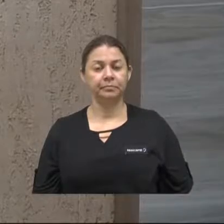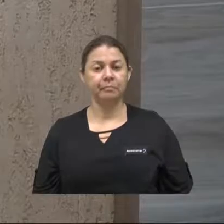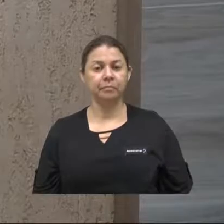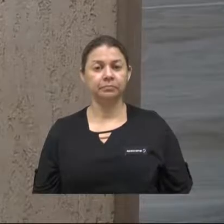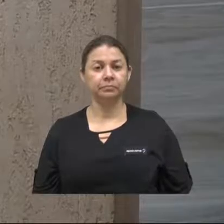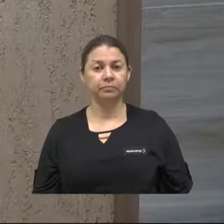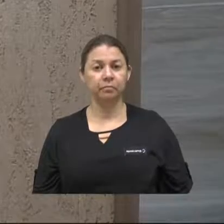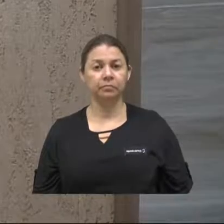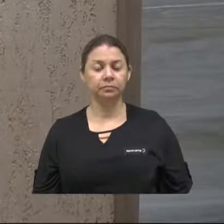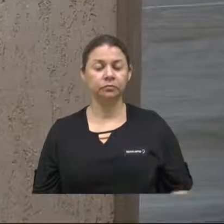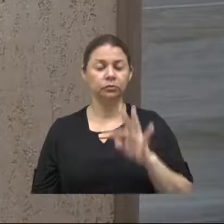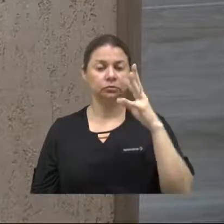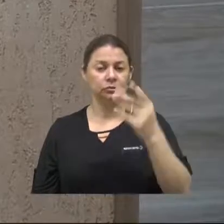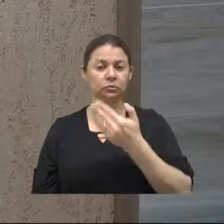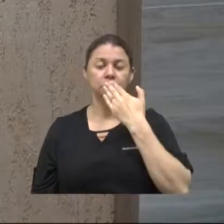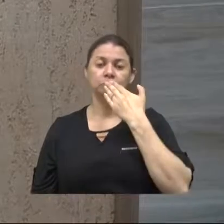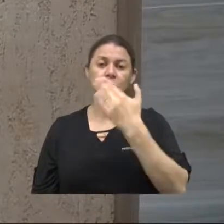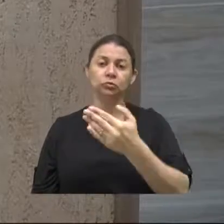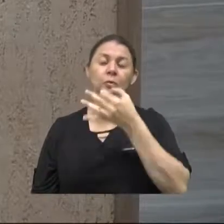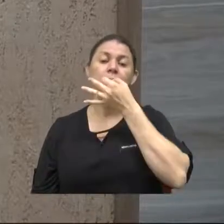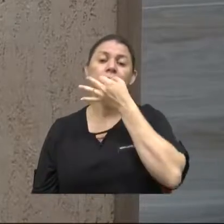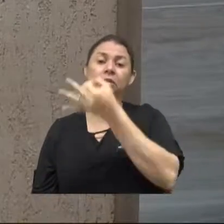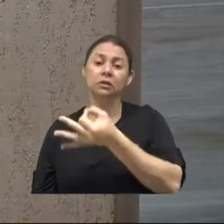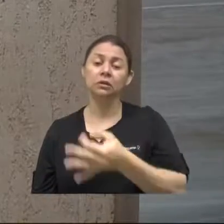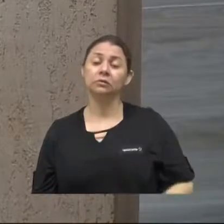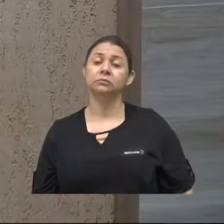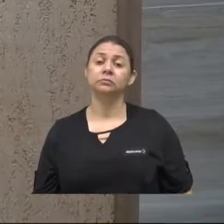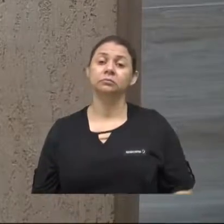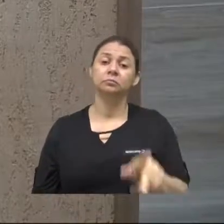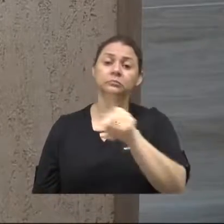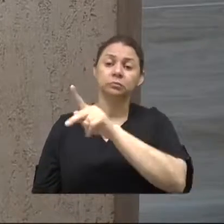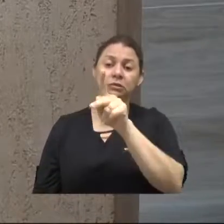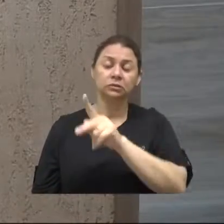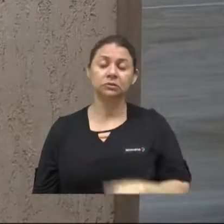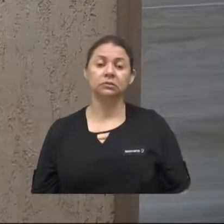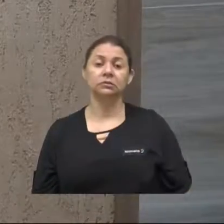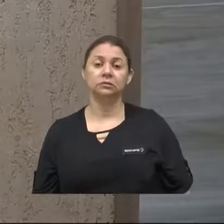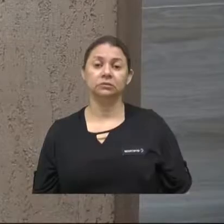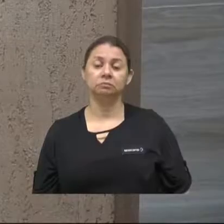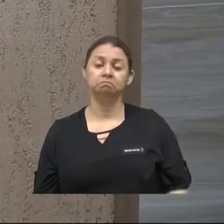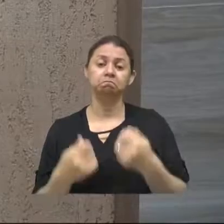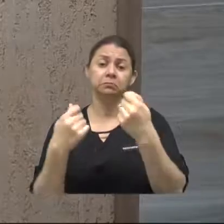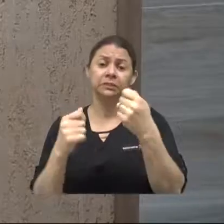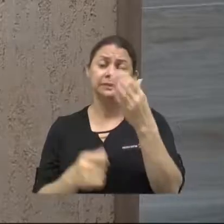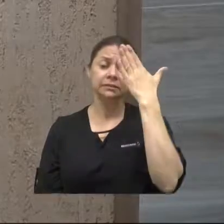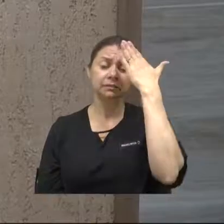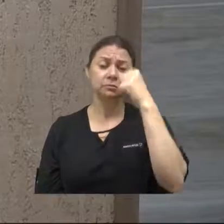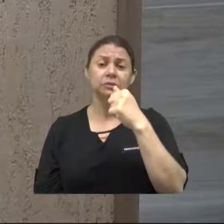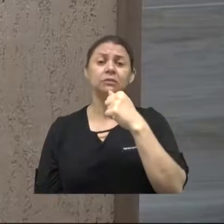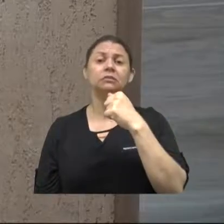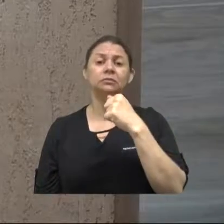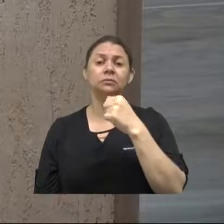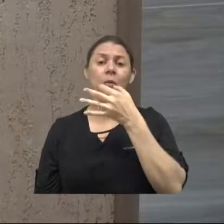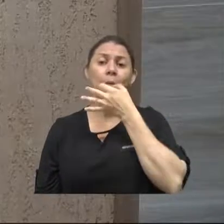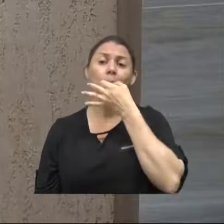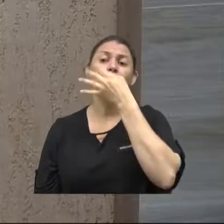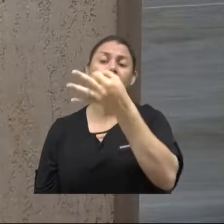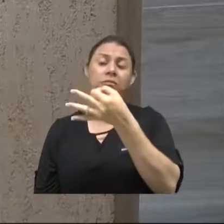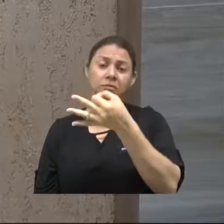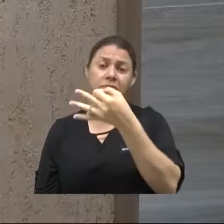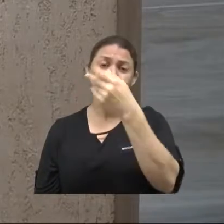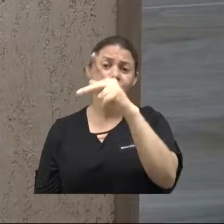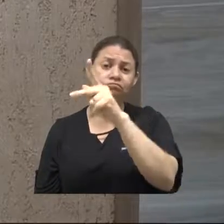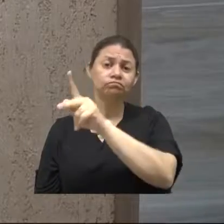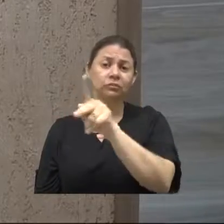do presidente, eu vou fazer questão de perguntar, senhor presidente, por favor, eu preciso saber da sua opinião aqui, porque o